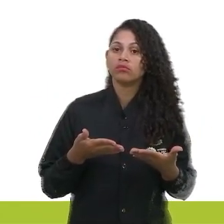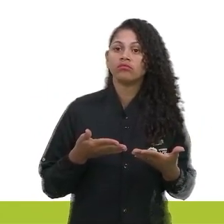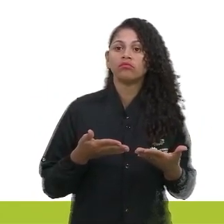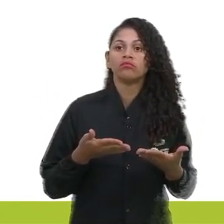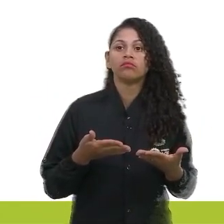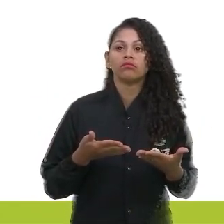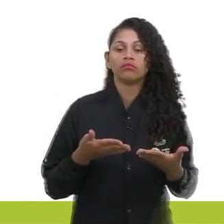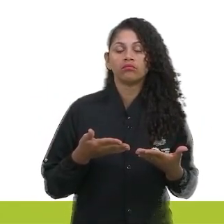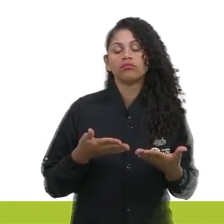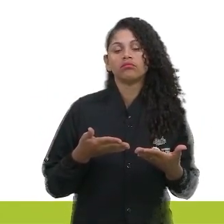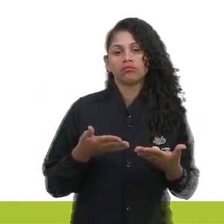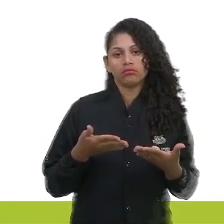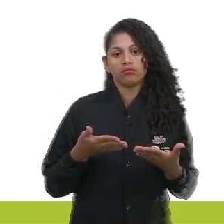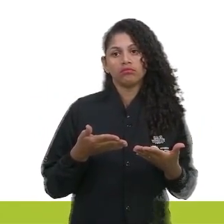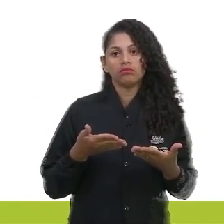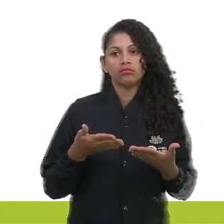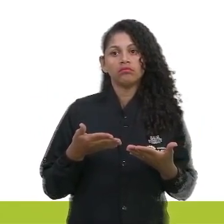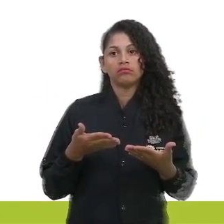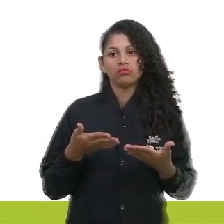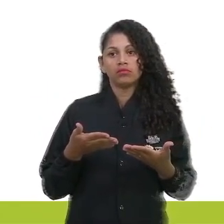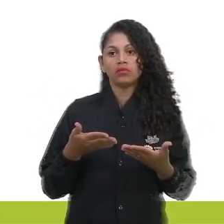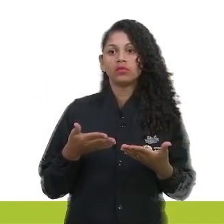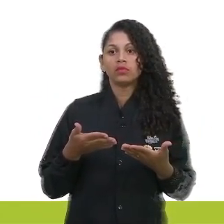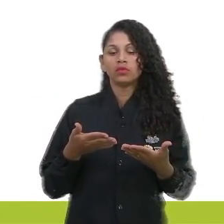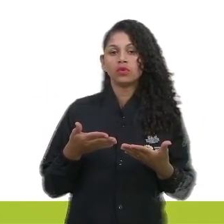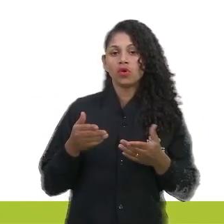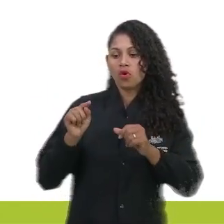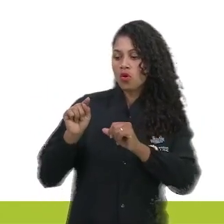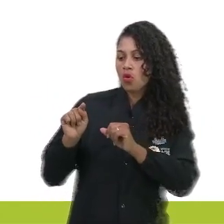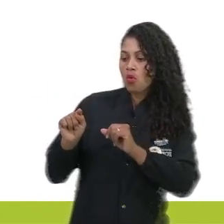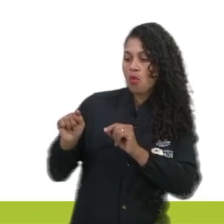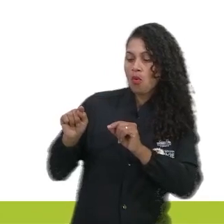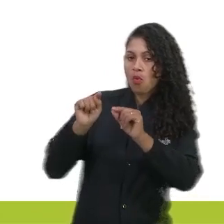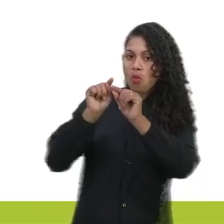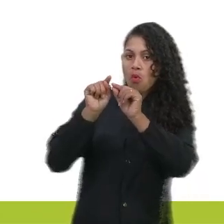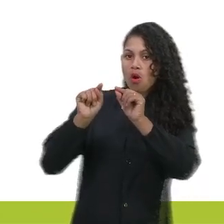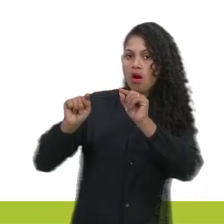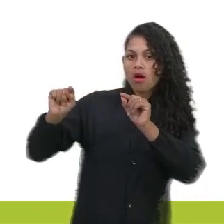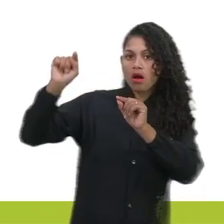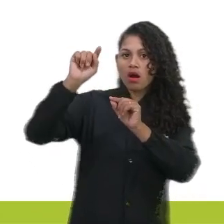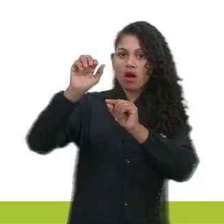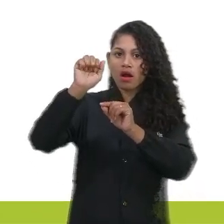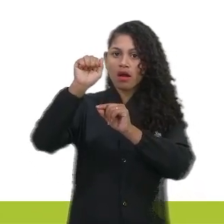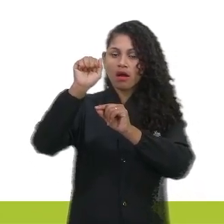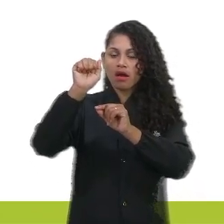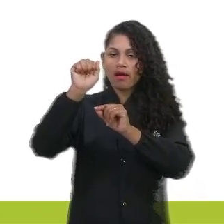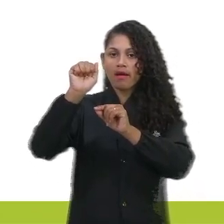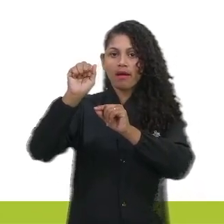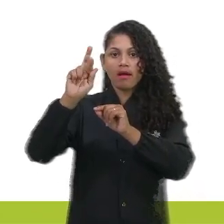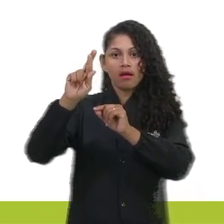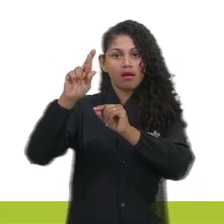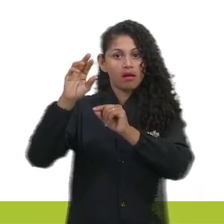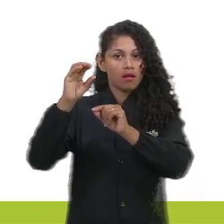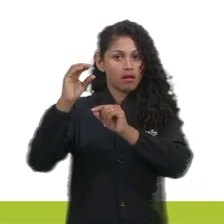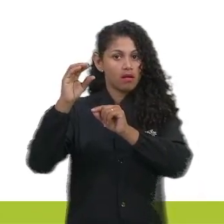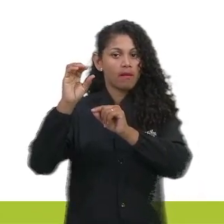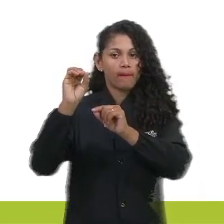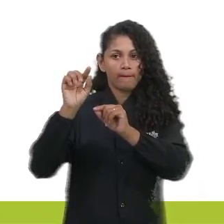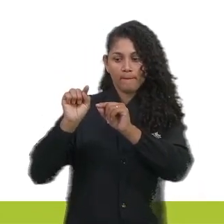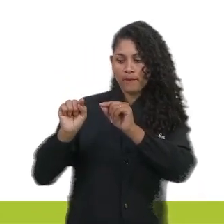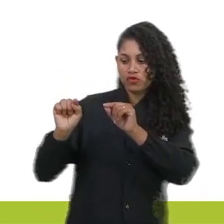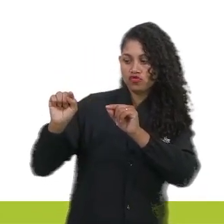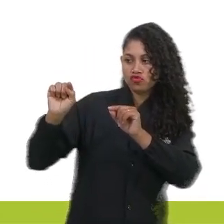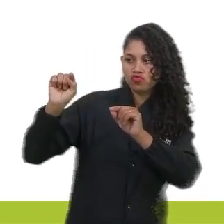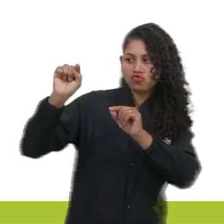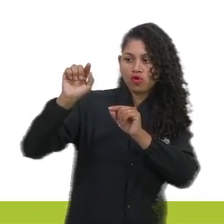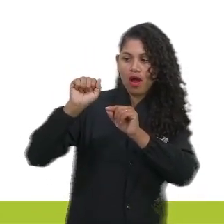considere os caminhos que vão de A até B. Eu considero esse caminho aqui que está em vermelho, por exemplo. Deixa eu